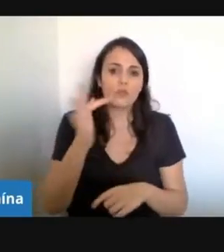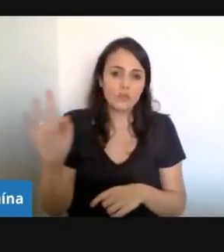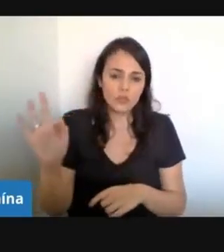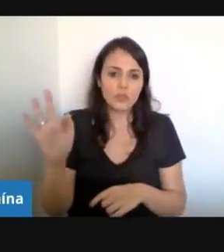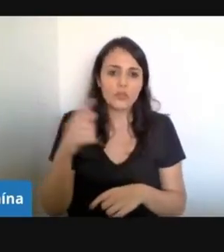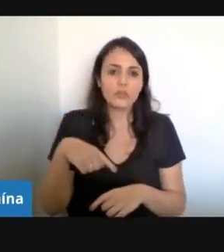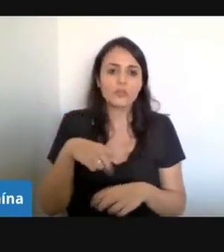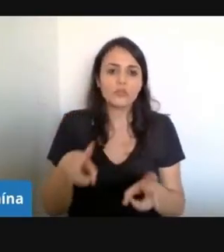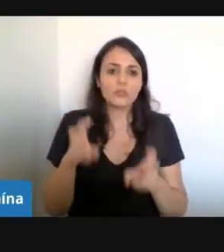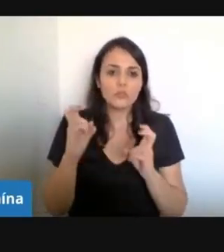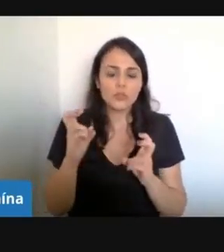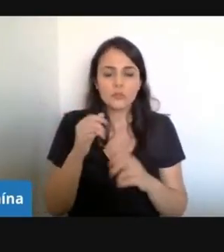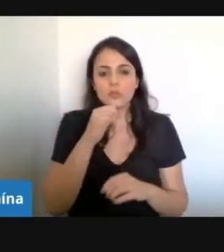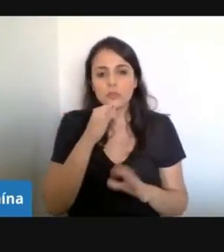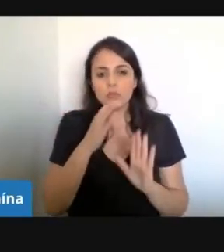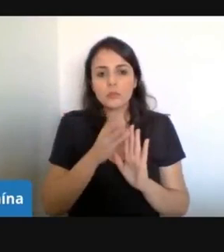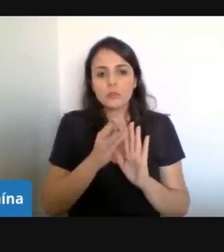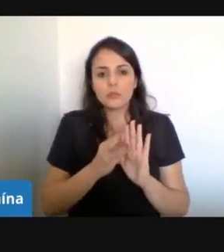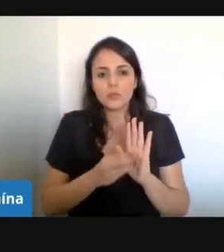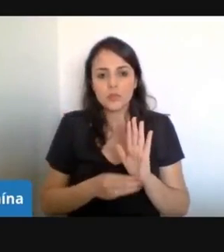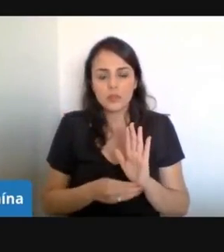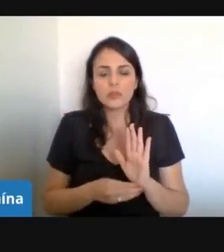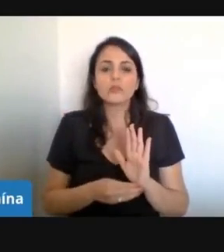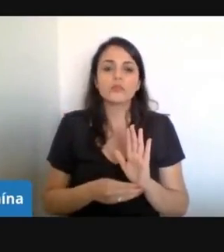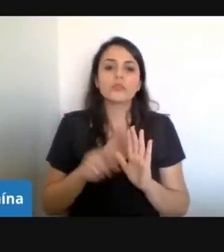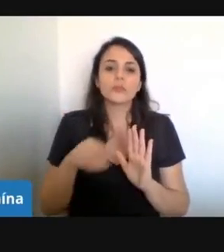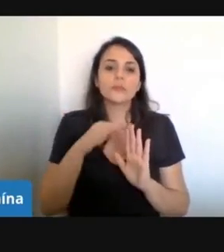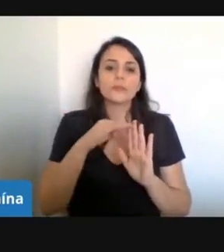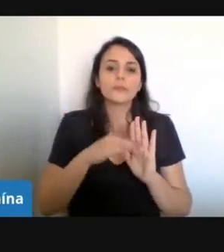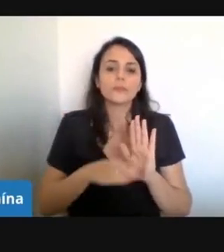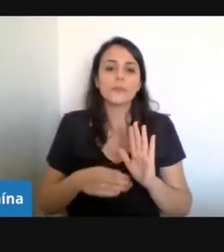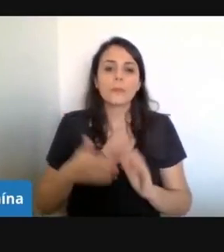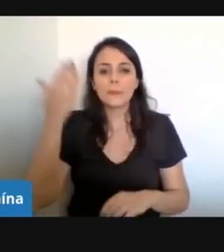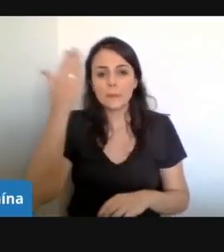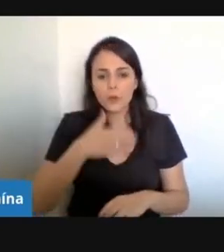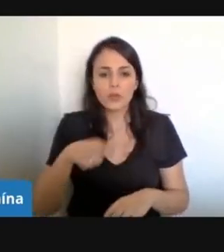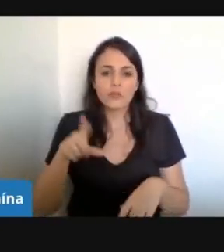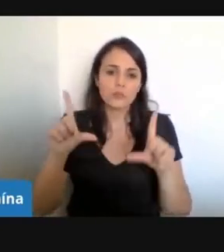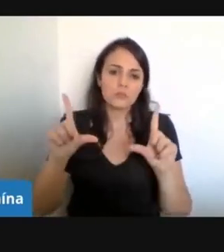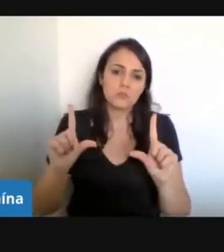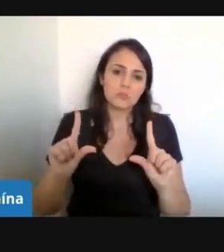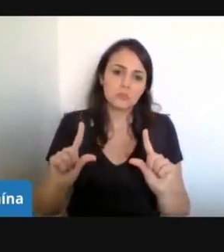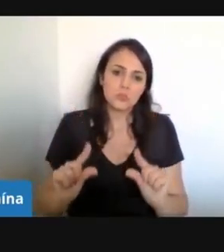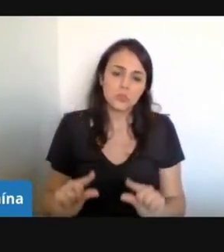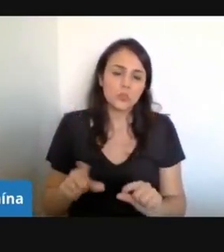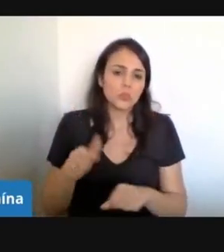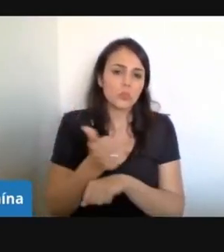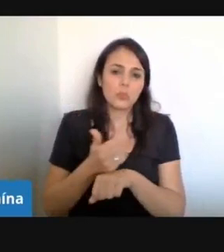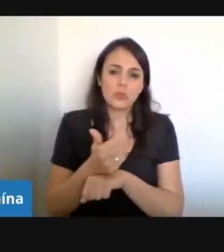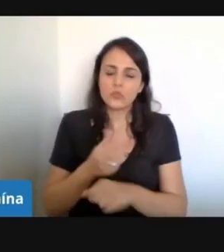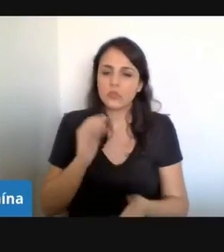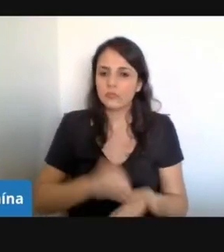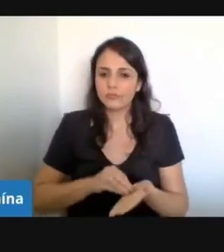como a gente viu lá, os próprios dados do boletim epidemiológico, eles ainda são baixos, né, principalmente o número de